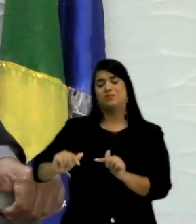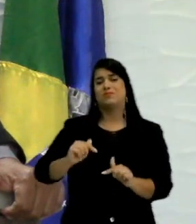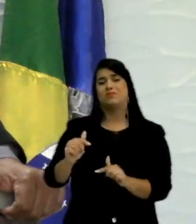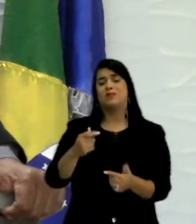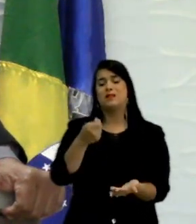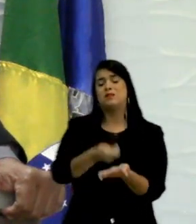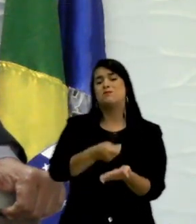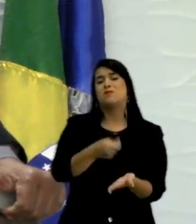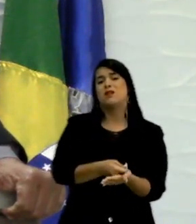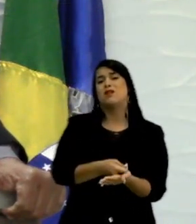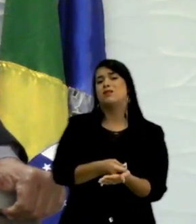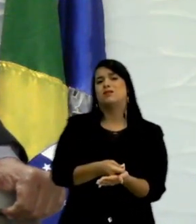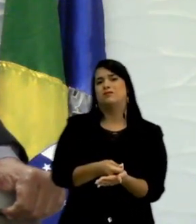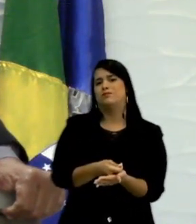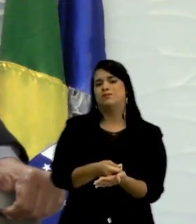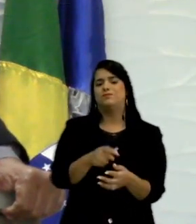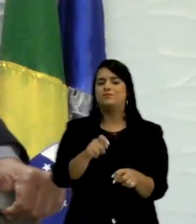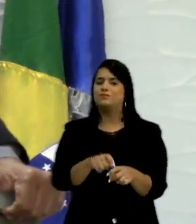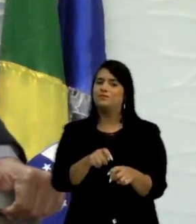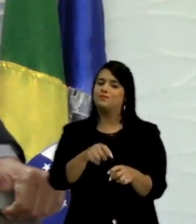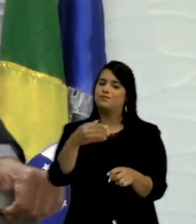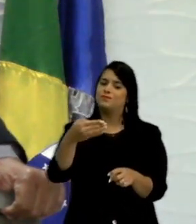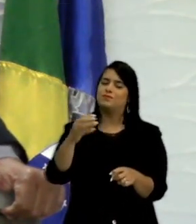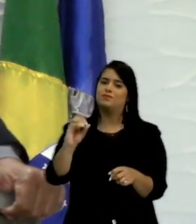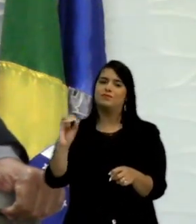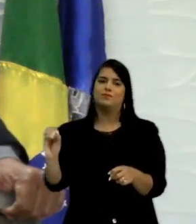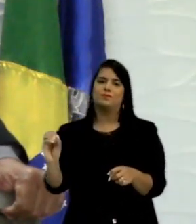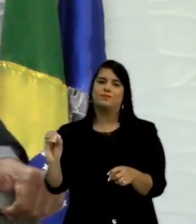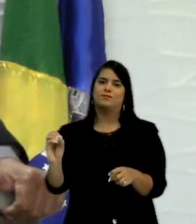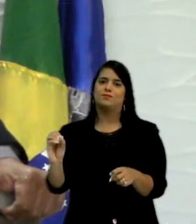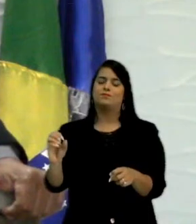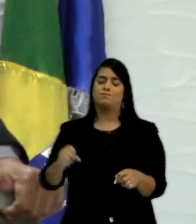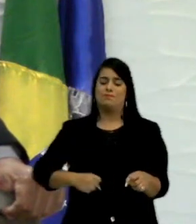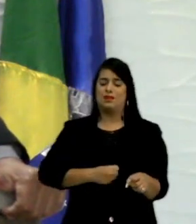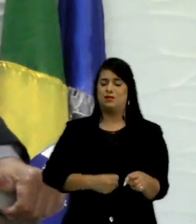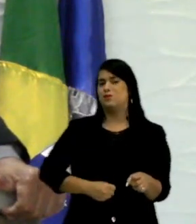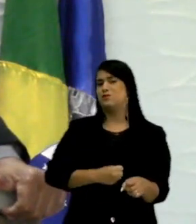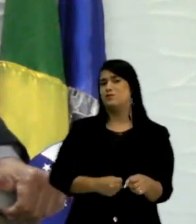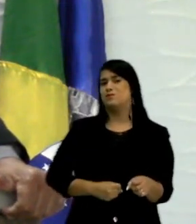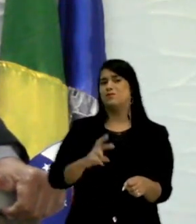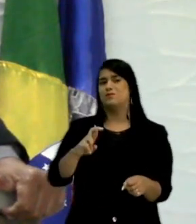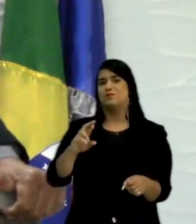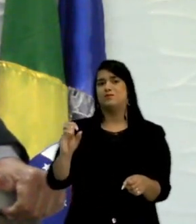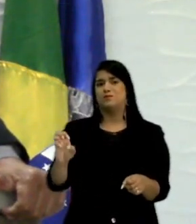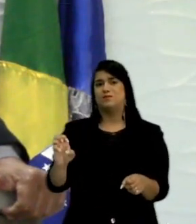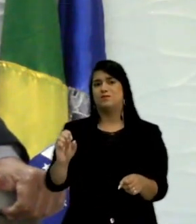paga R$400, dá consulta. Uma ressonância. E esse povo, vou comer o quê?